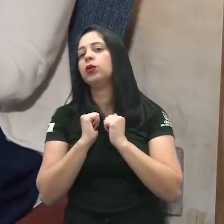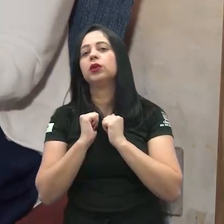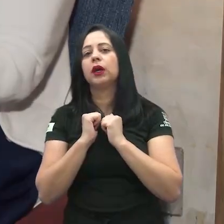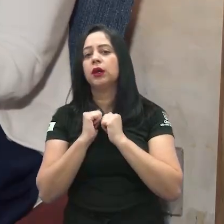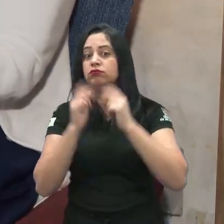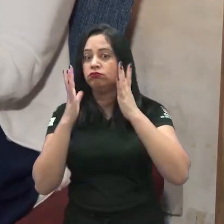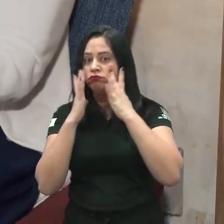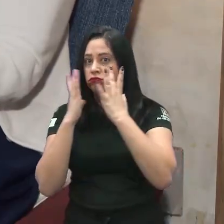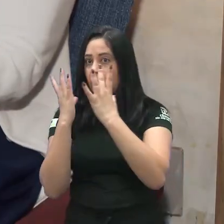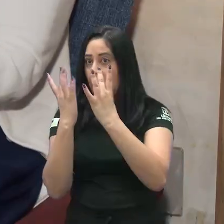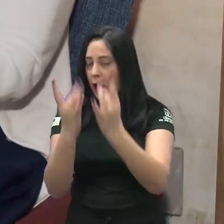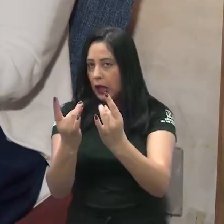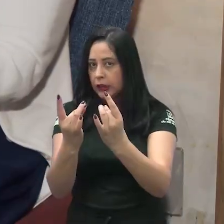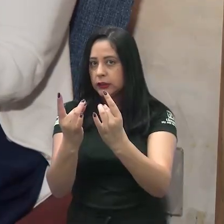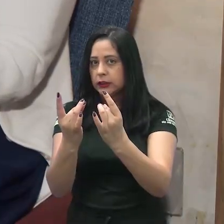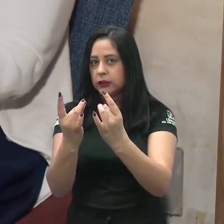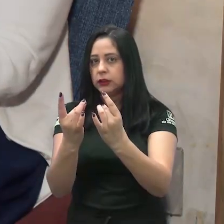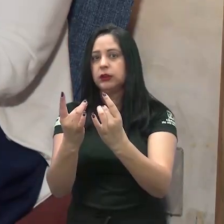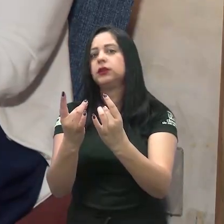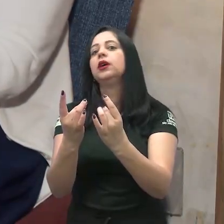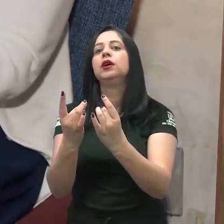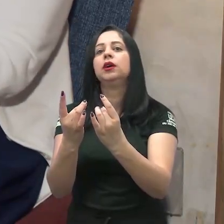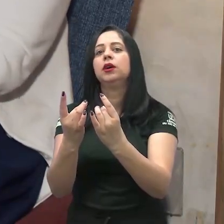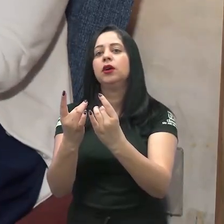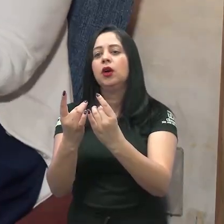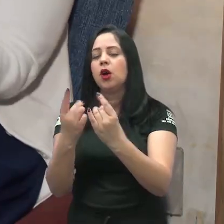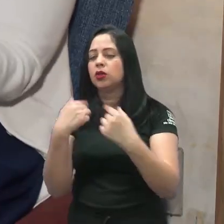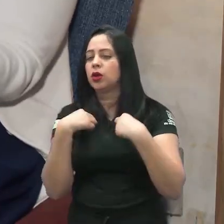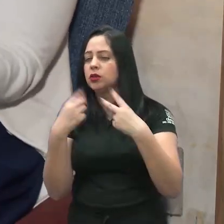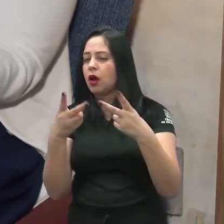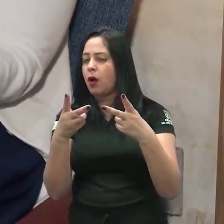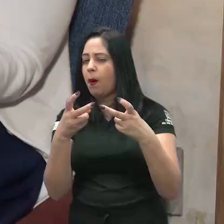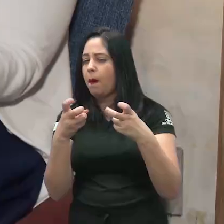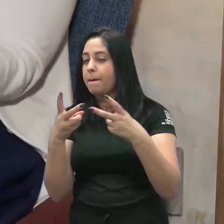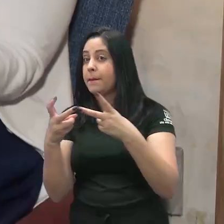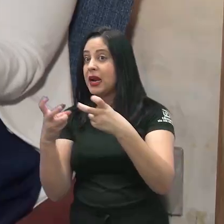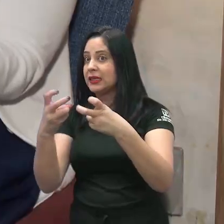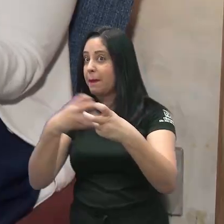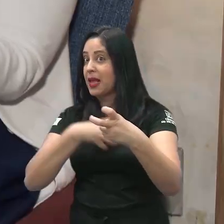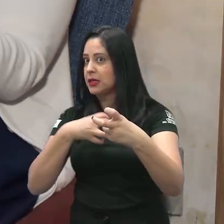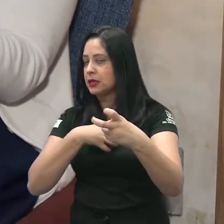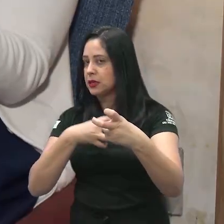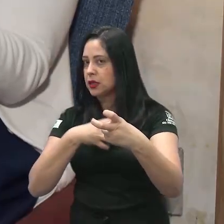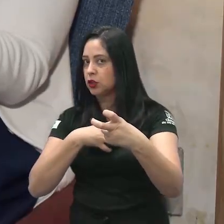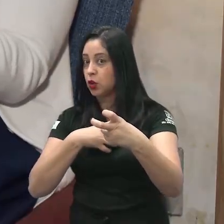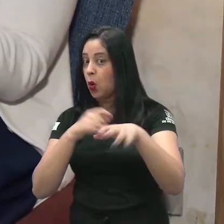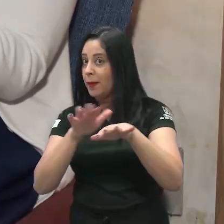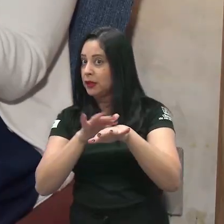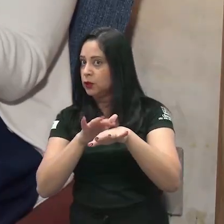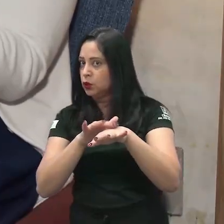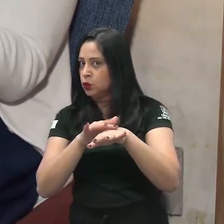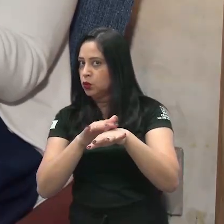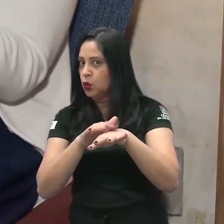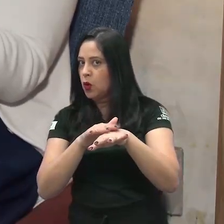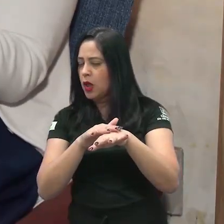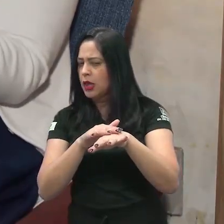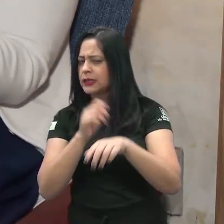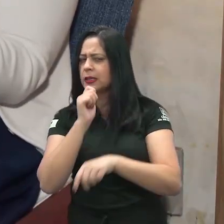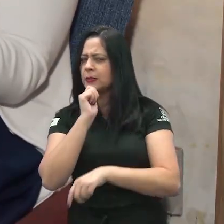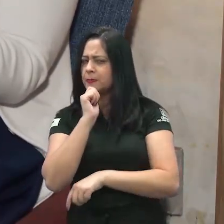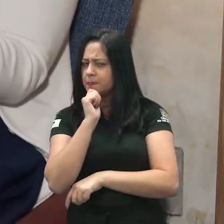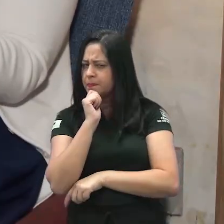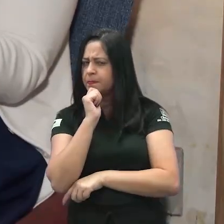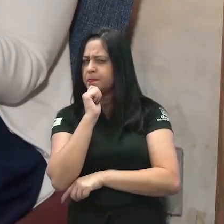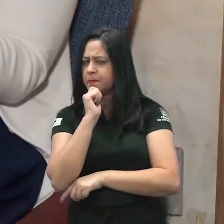caso, a psicologia junguiana, nós vamos entender os sintomas, a doença, como sendo um